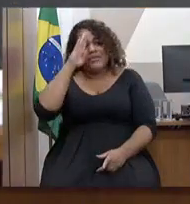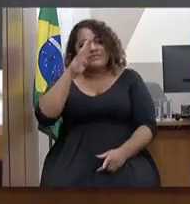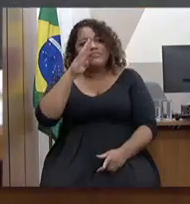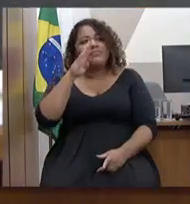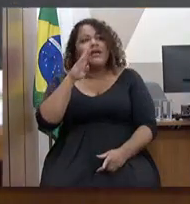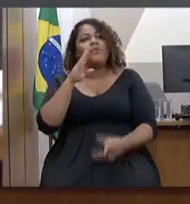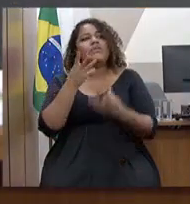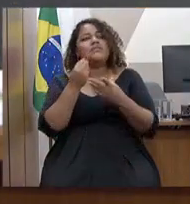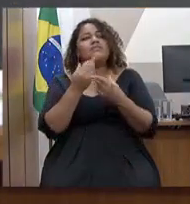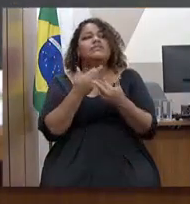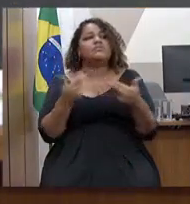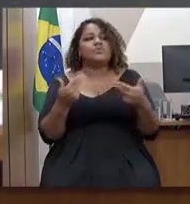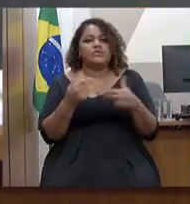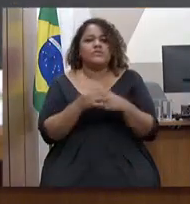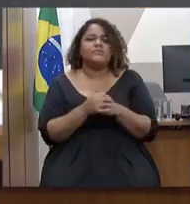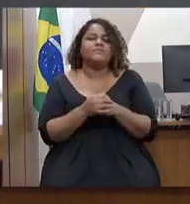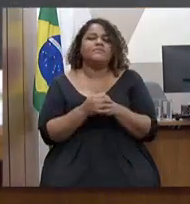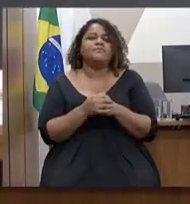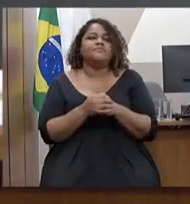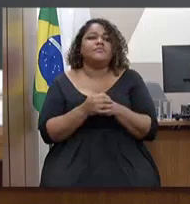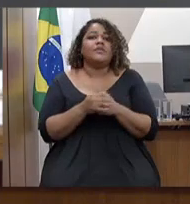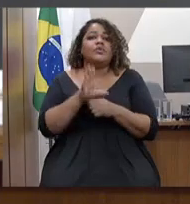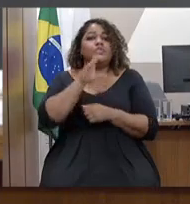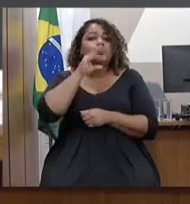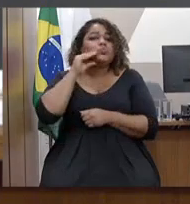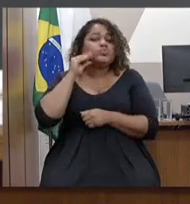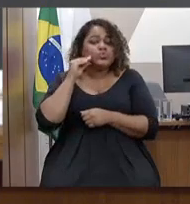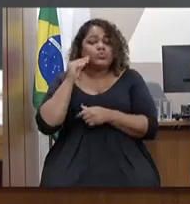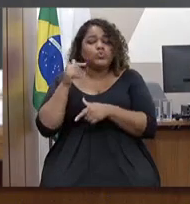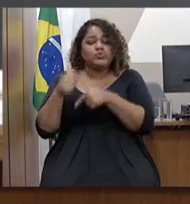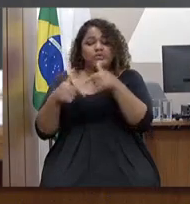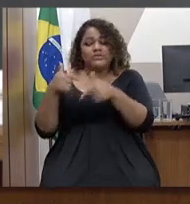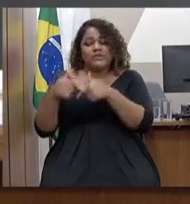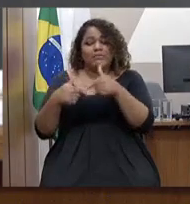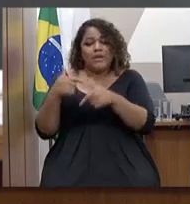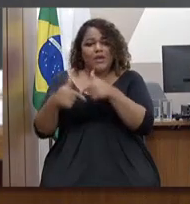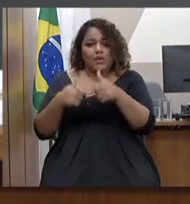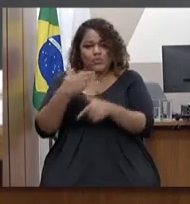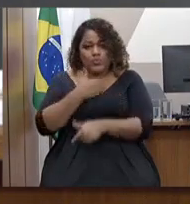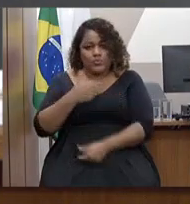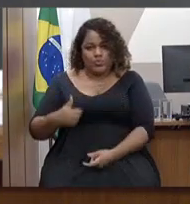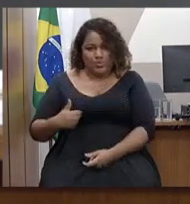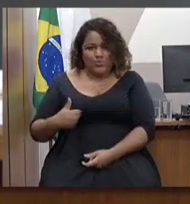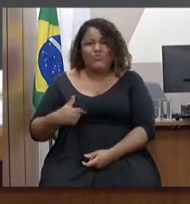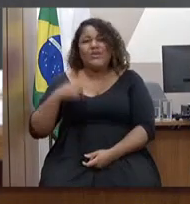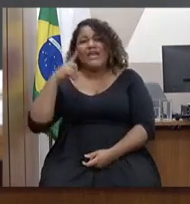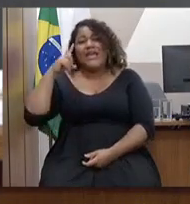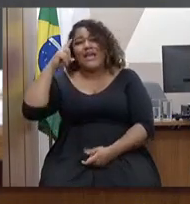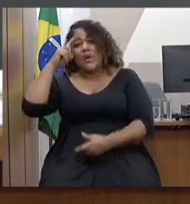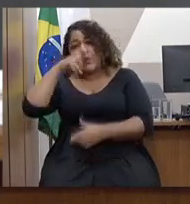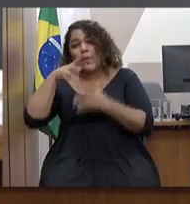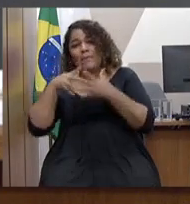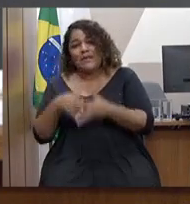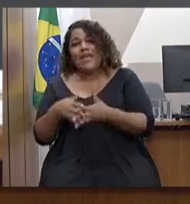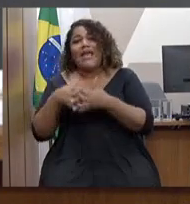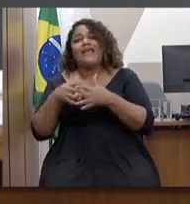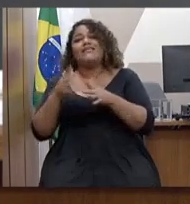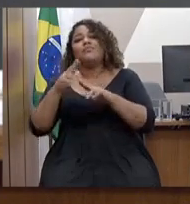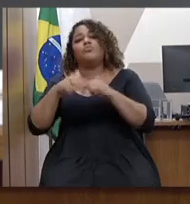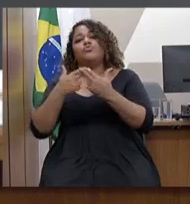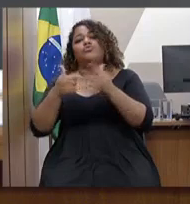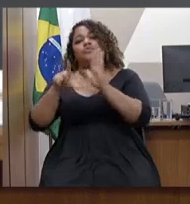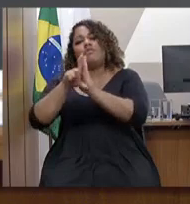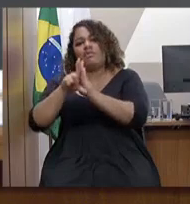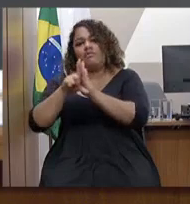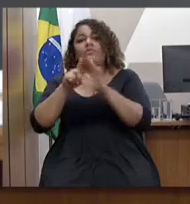tantas questões a questão do serviço público é dedicada do ponto de vista Legal né a CLT só